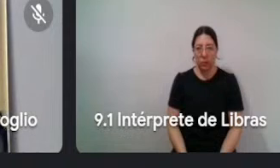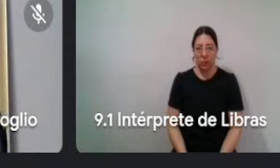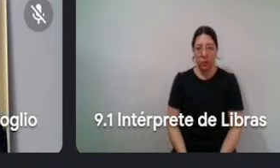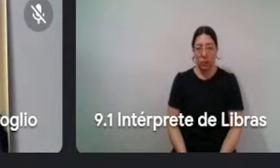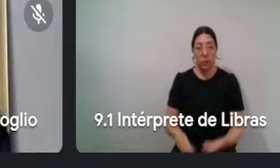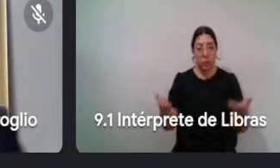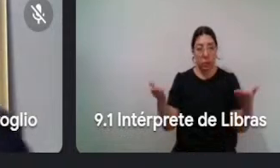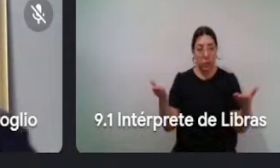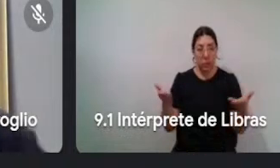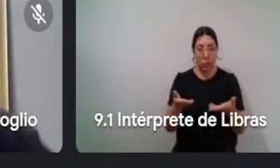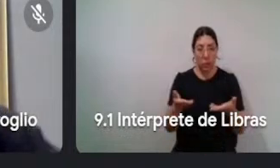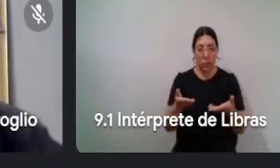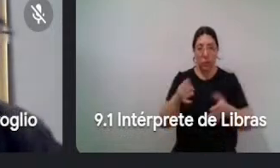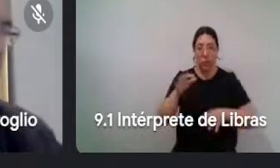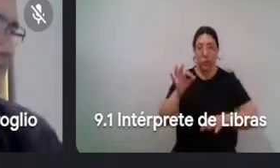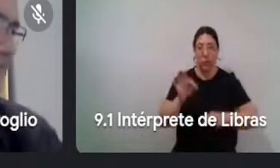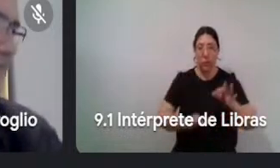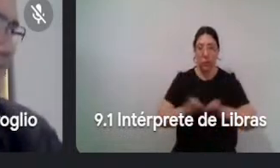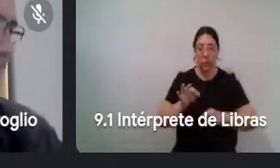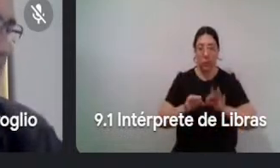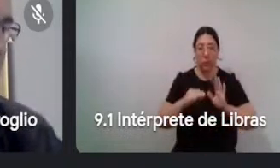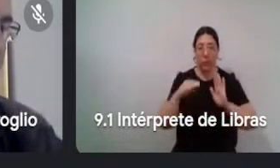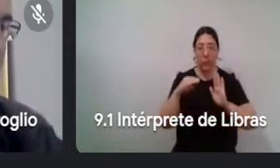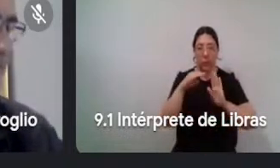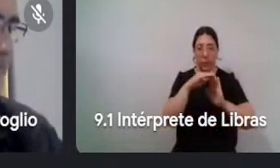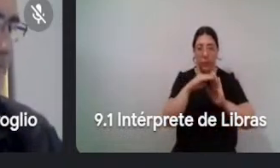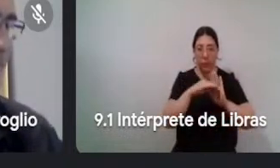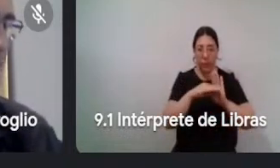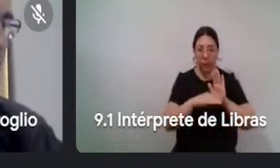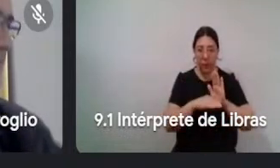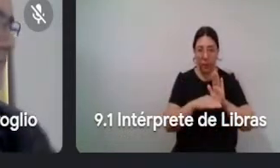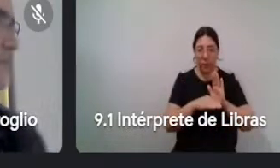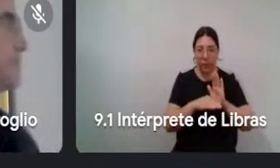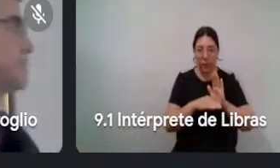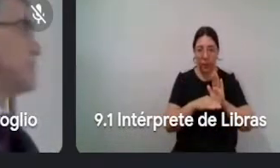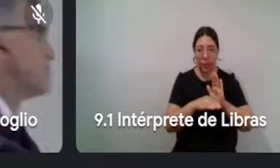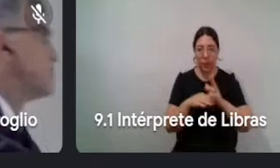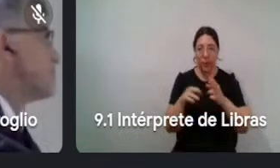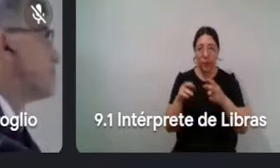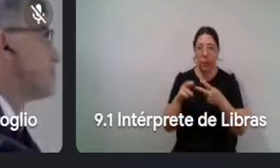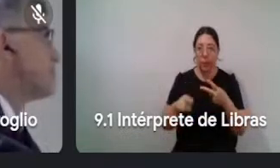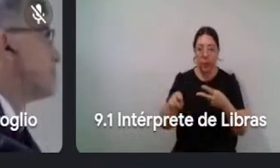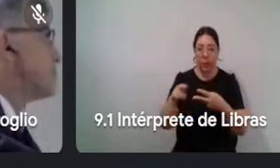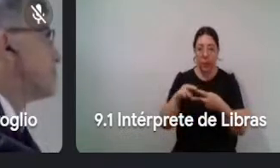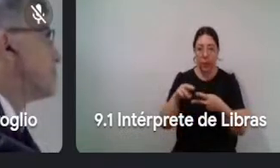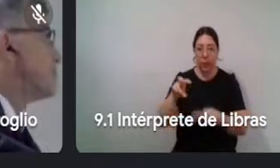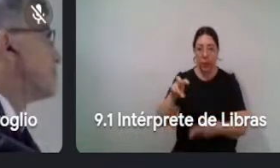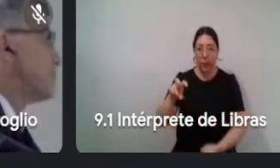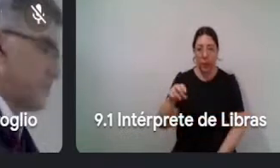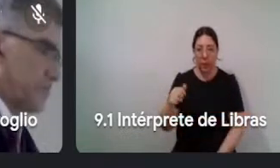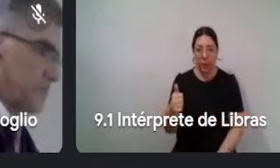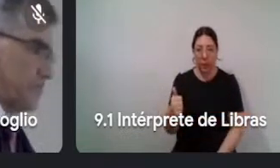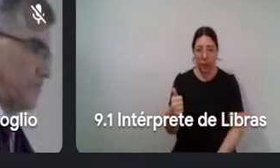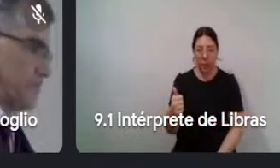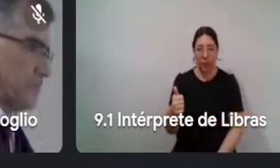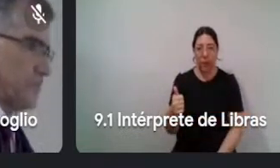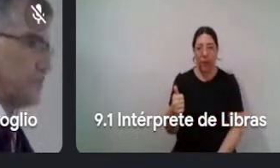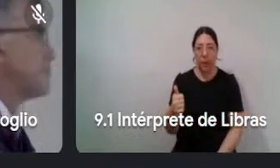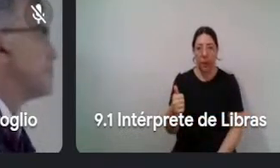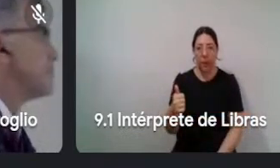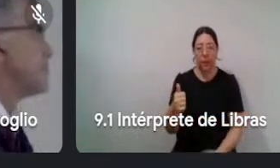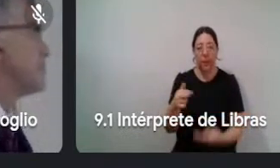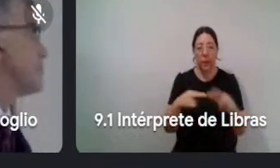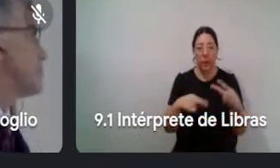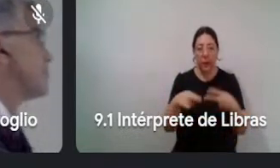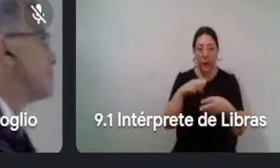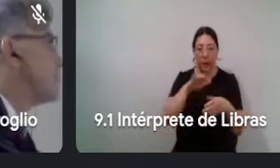Passaremos ao julgamento dos feitos constantes da pauta. Recurso item 1, pauta judicial, recurso eleitoral número